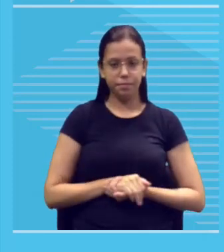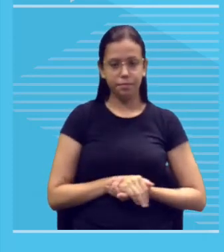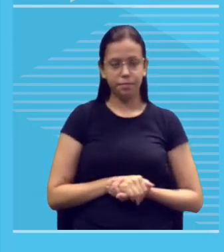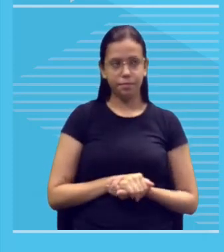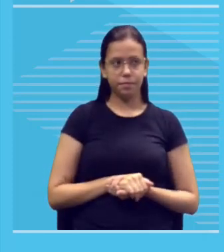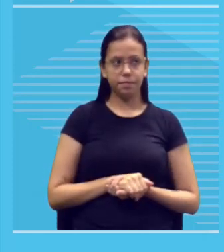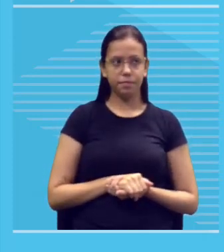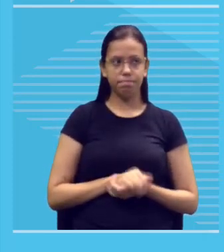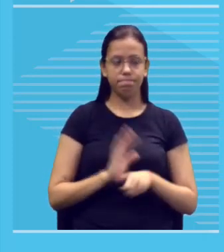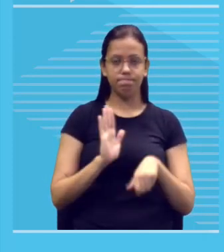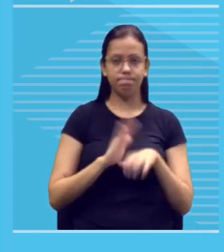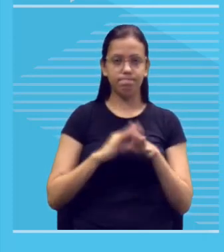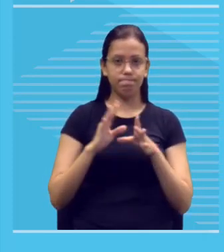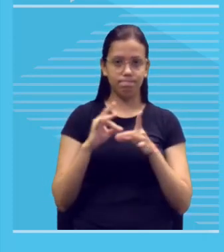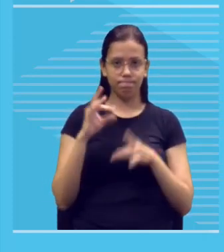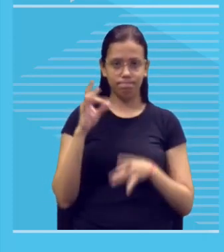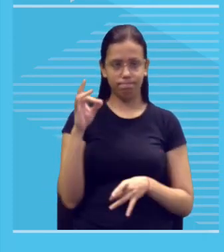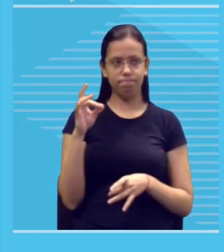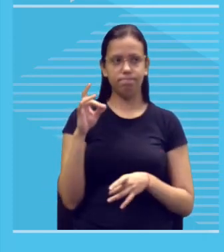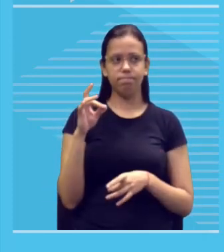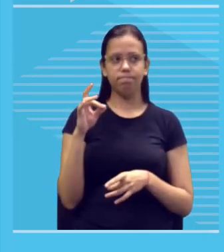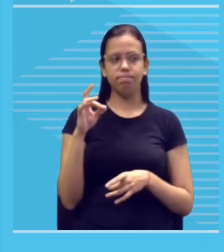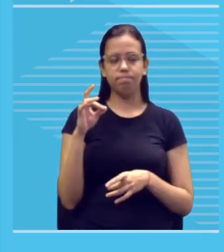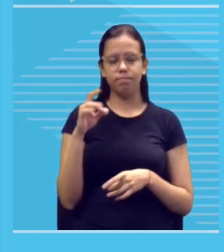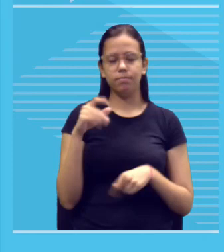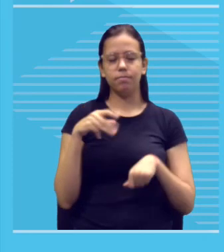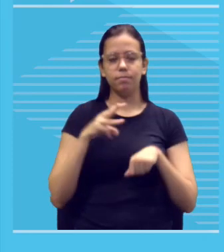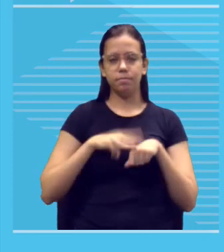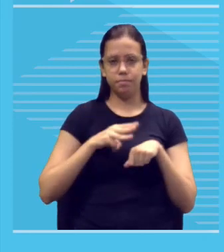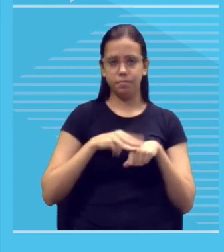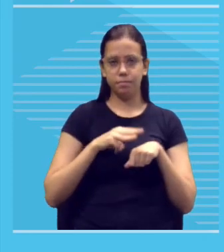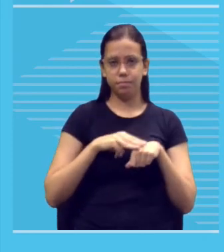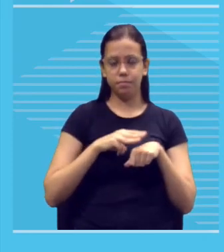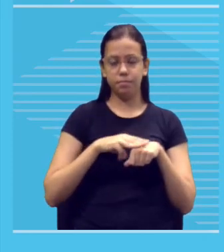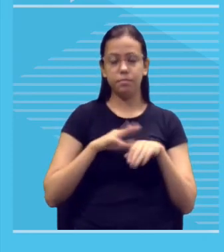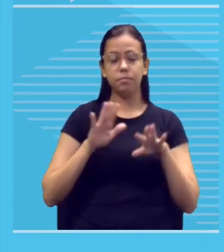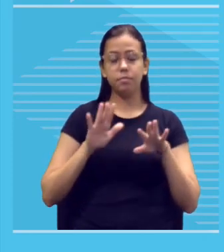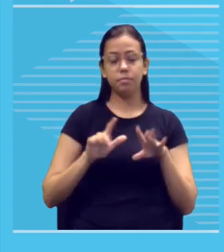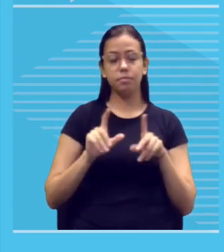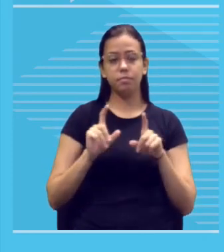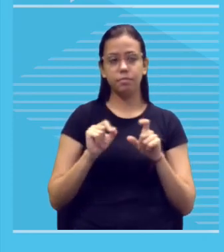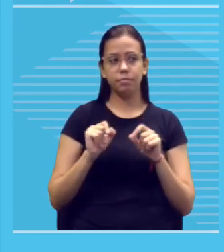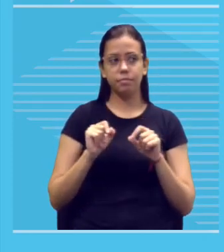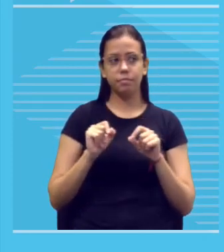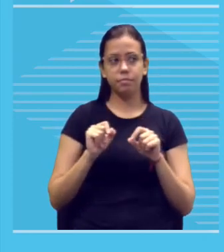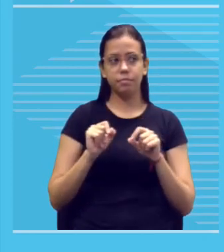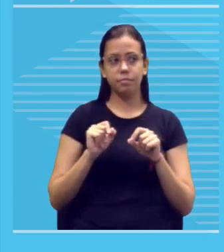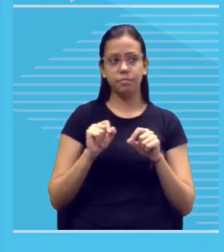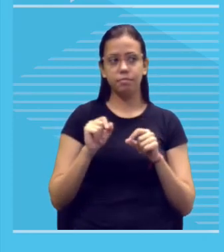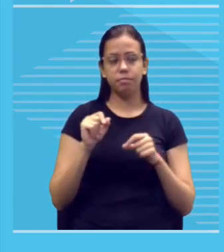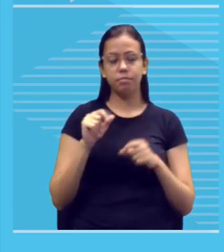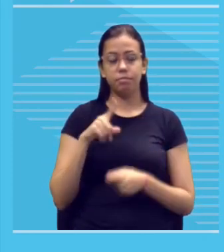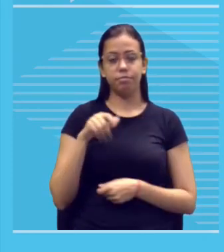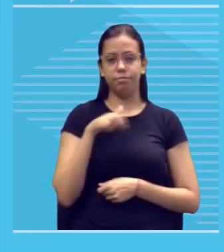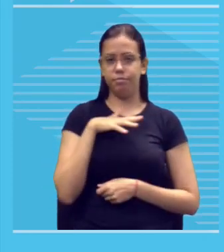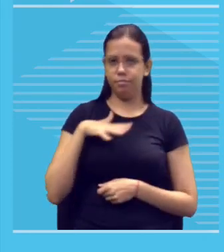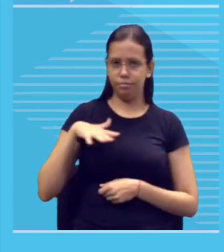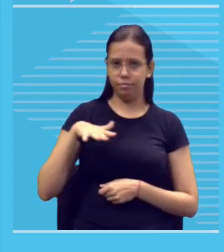maior que tem a partir de matemática é mas álgebra é muito abrangente